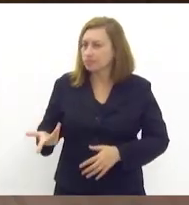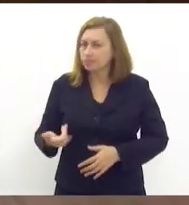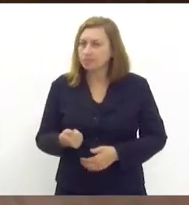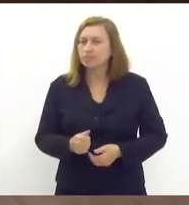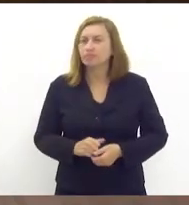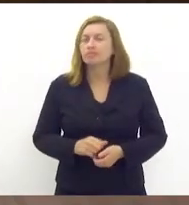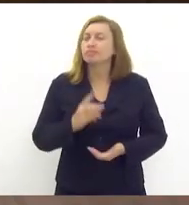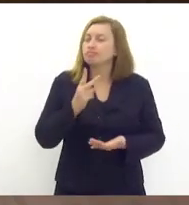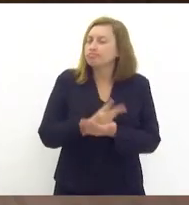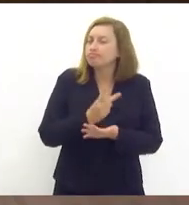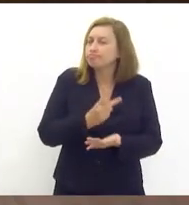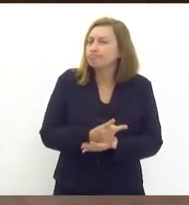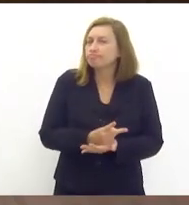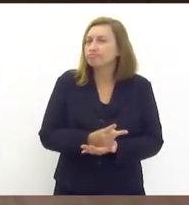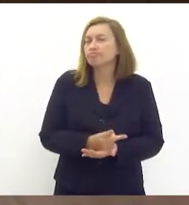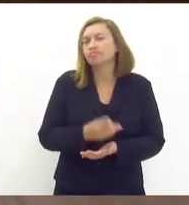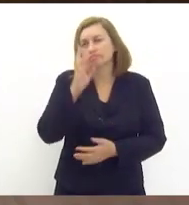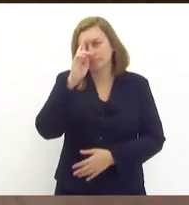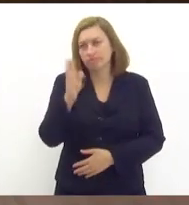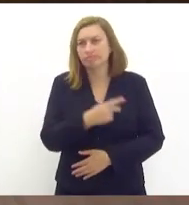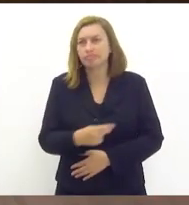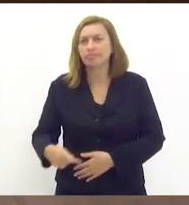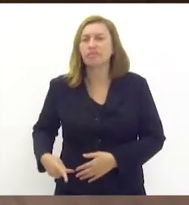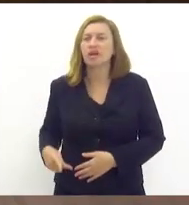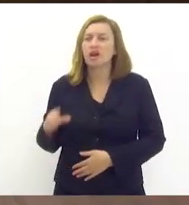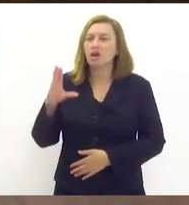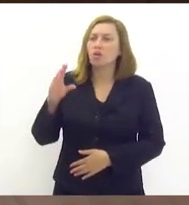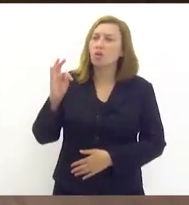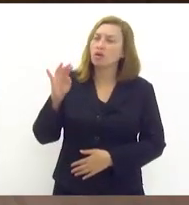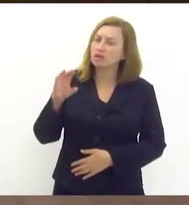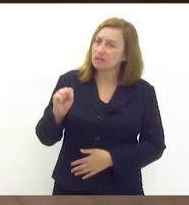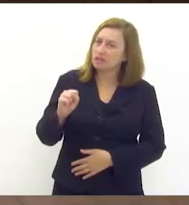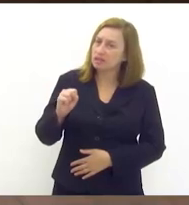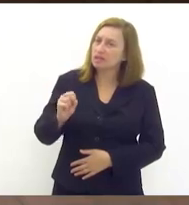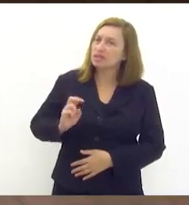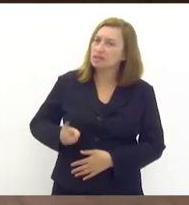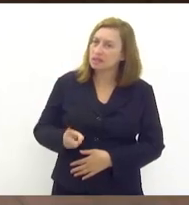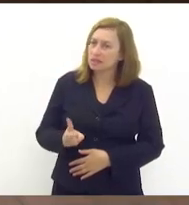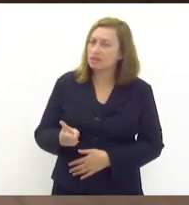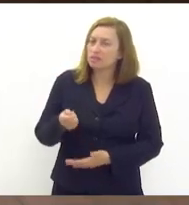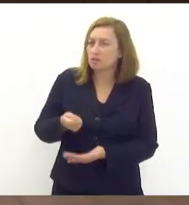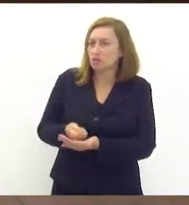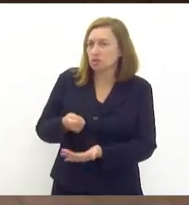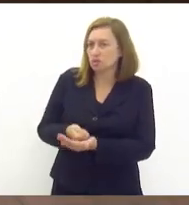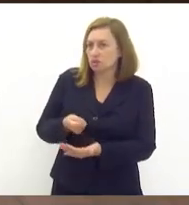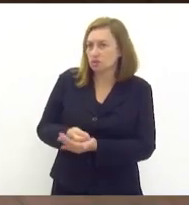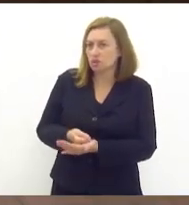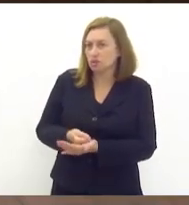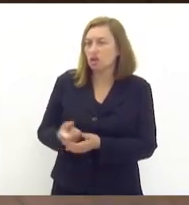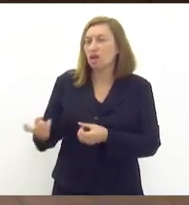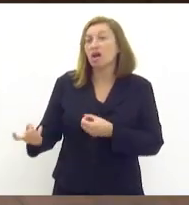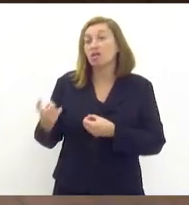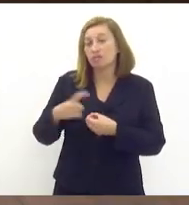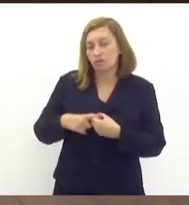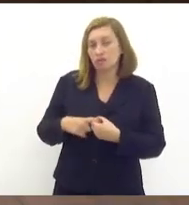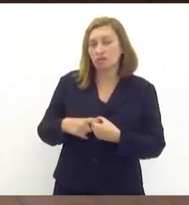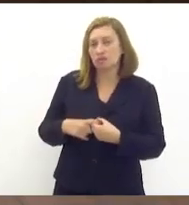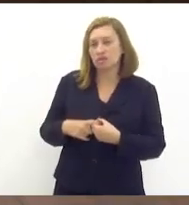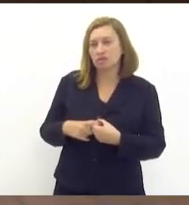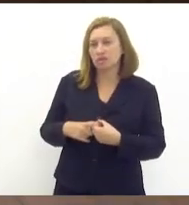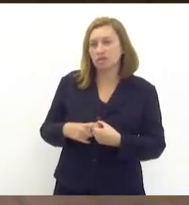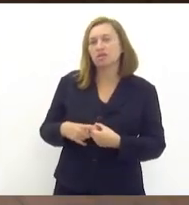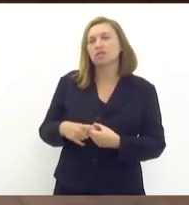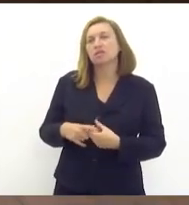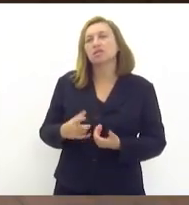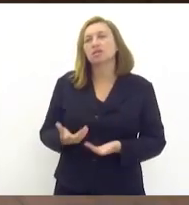mesmo porque senhor presidente as cotas sempre exigiram contrapartidas né já tem